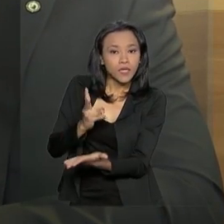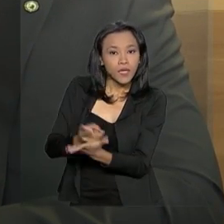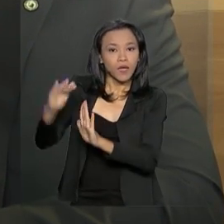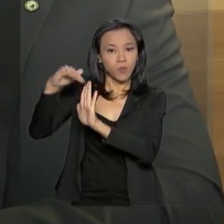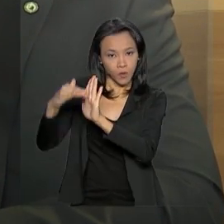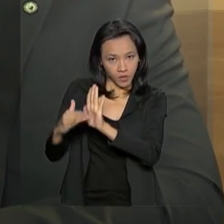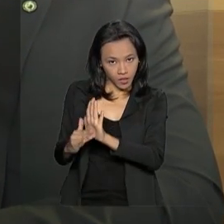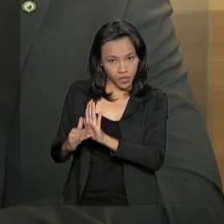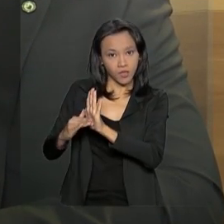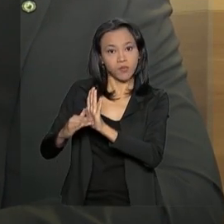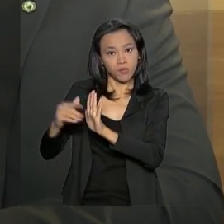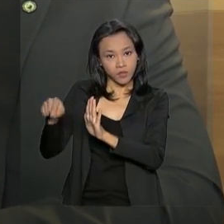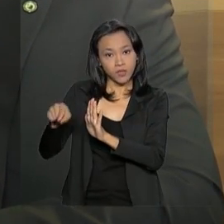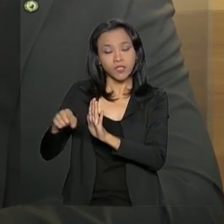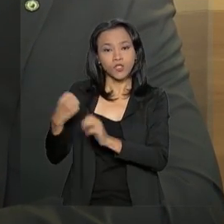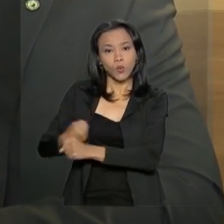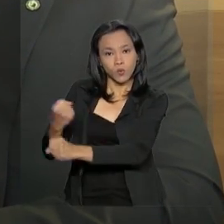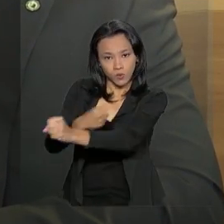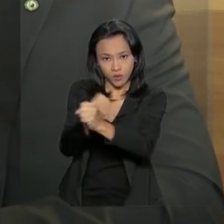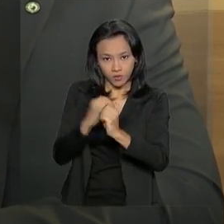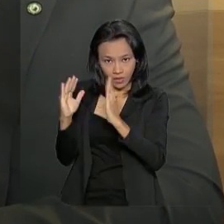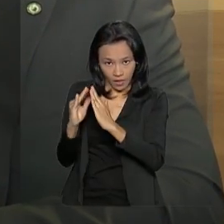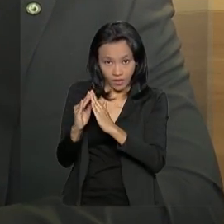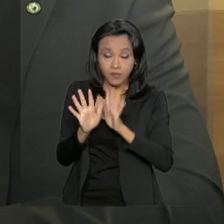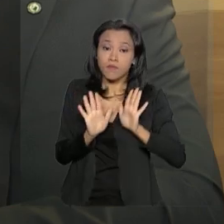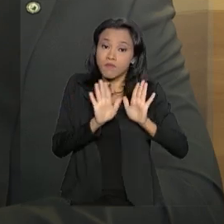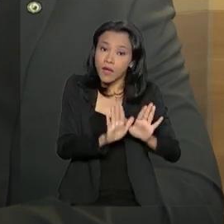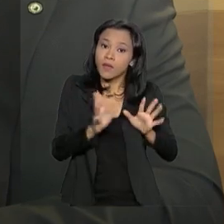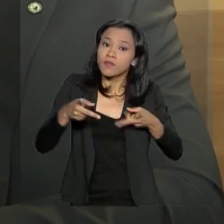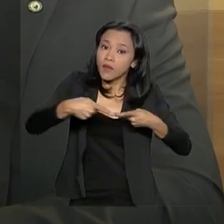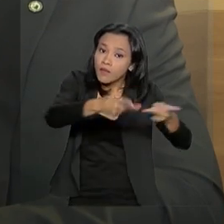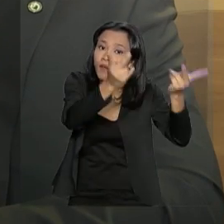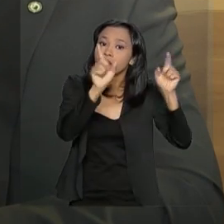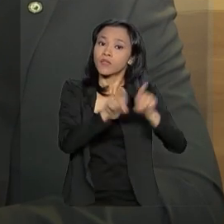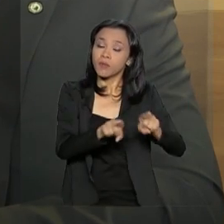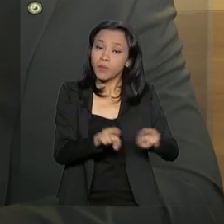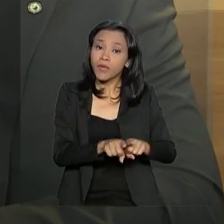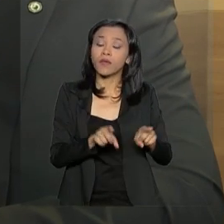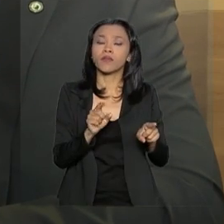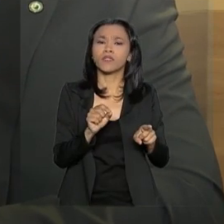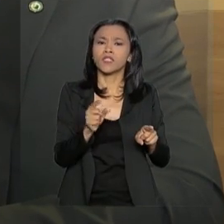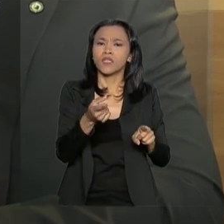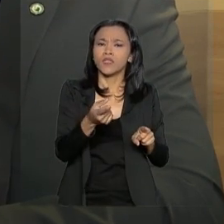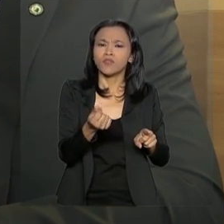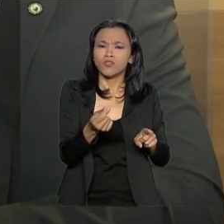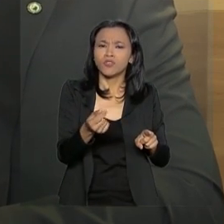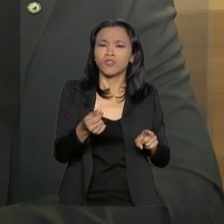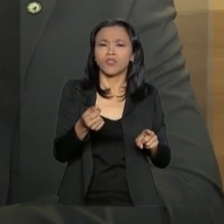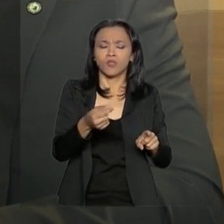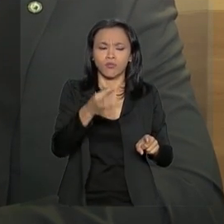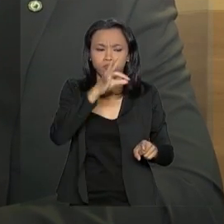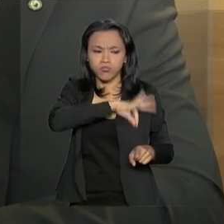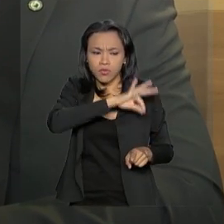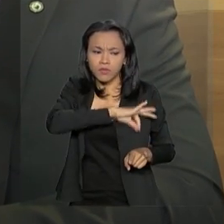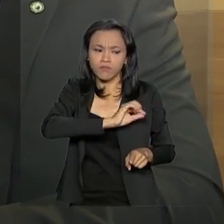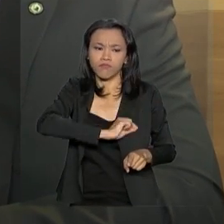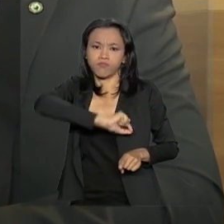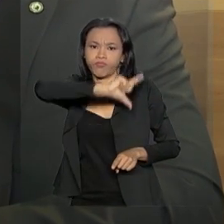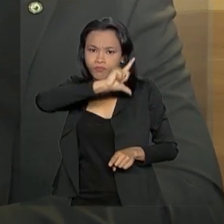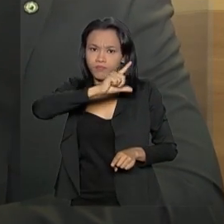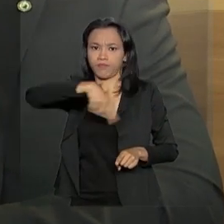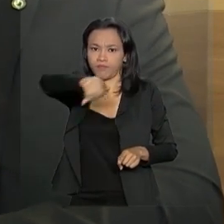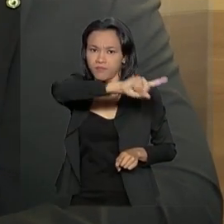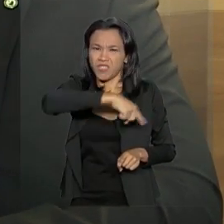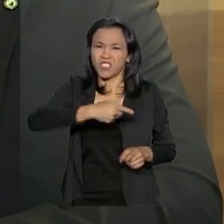geração e produção de unidades habitacionais, mas levar riqueza, distribuir riqueza, aumentar a renda das famílias, tirar